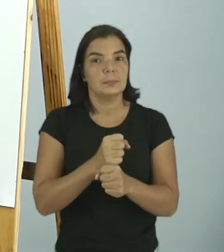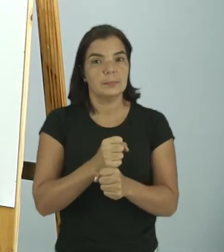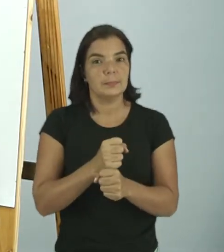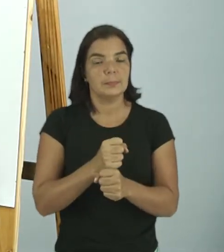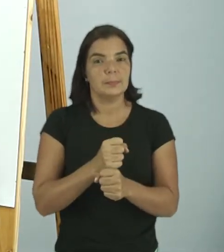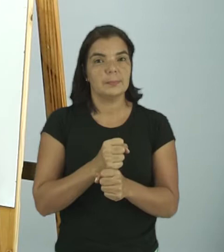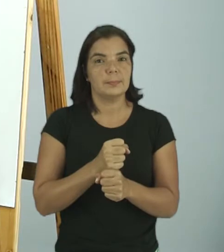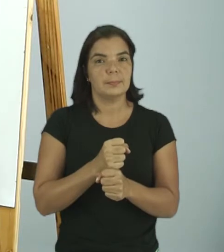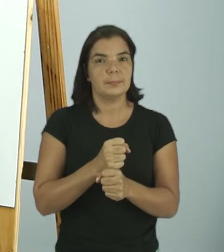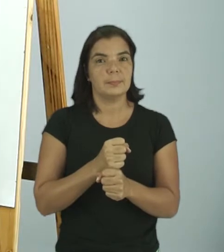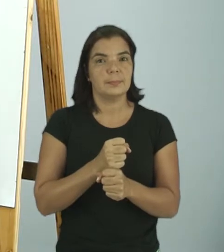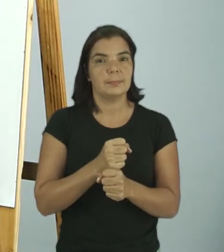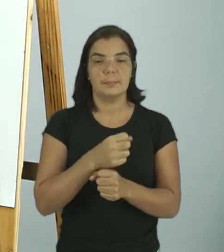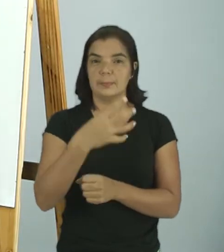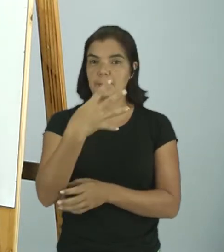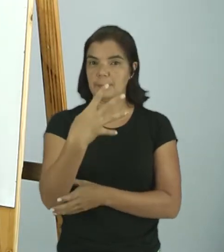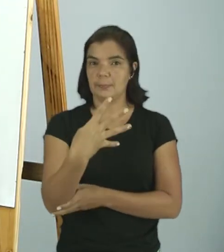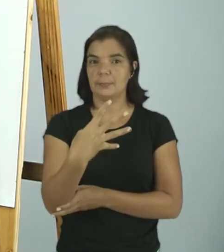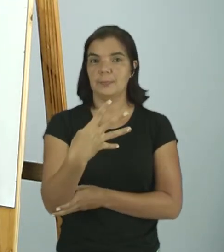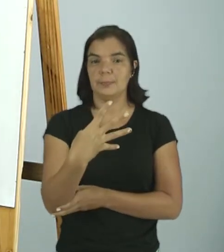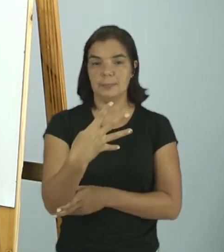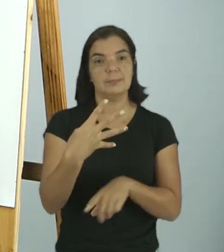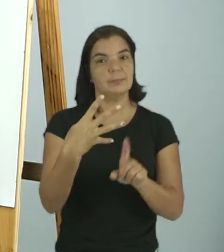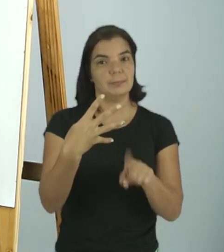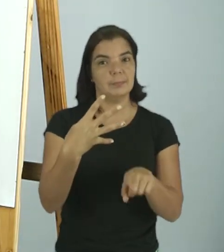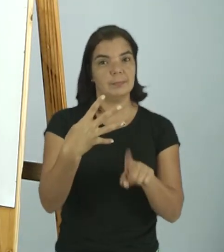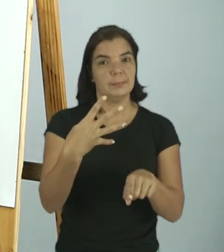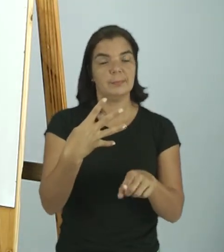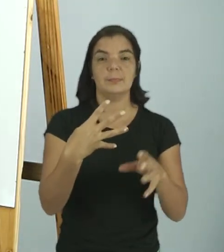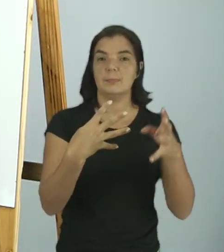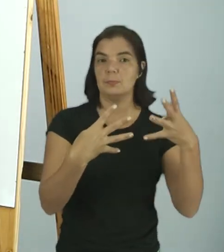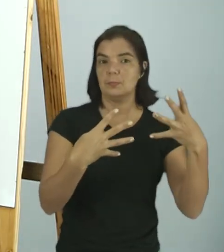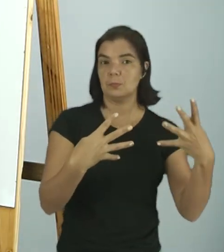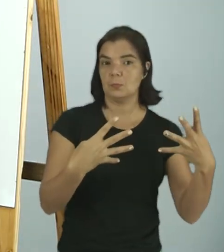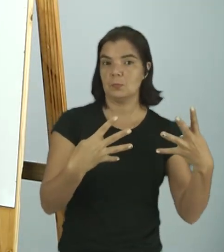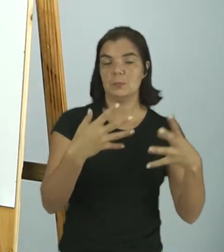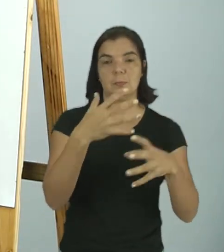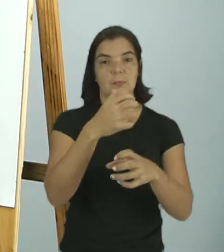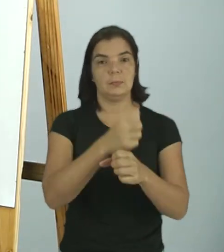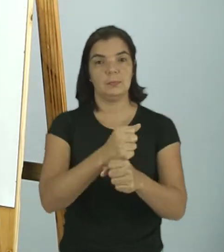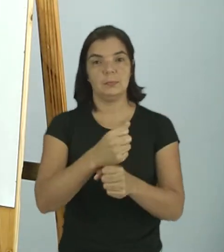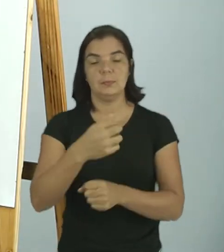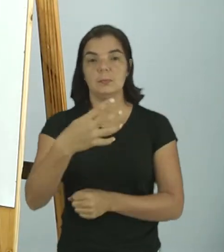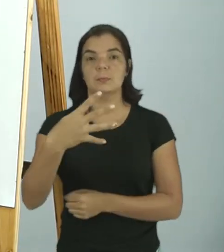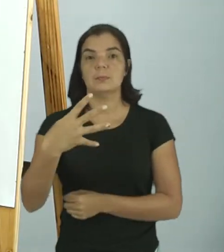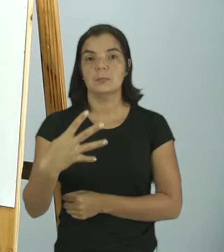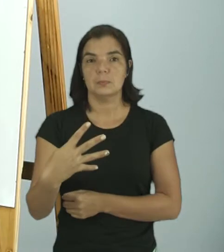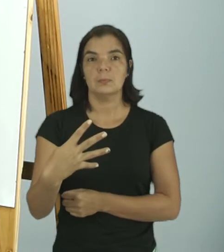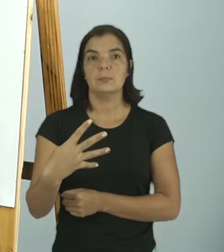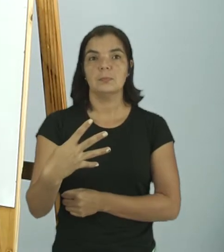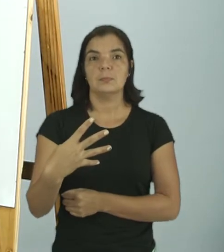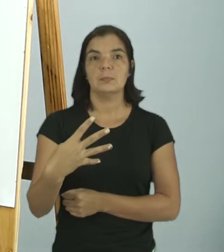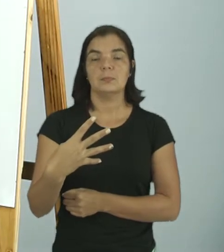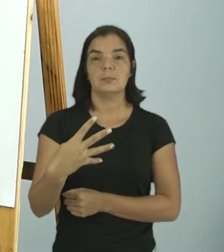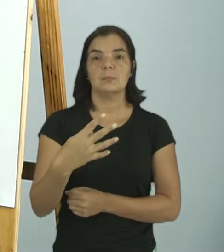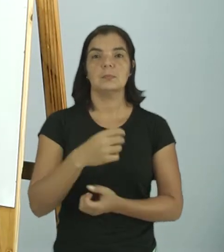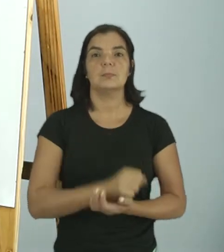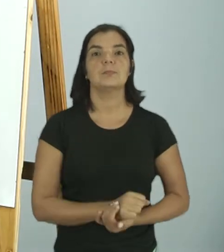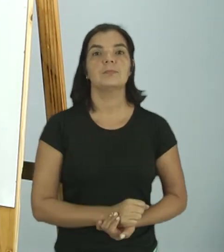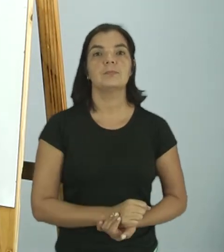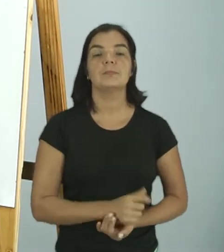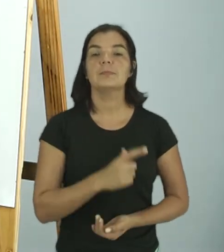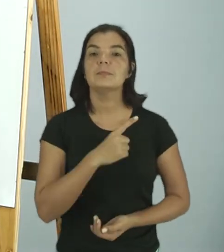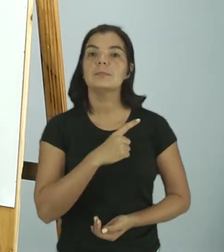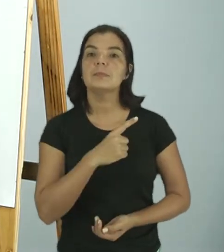mas 14 né quatro mais quatro